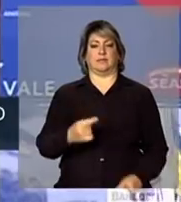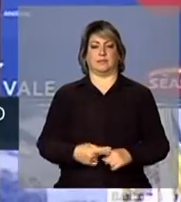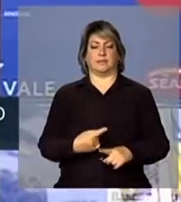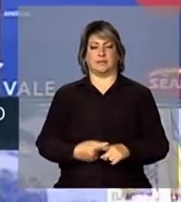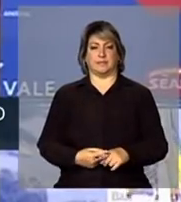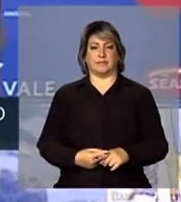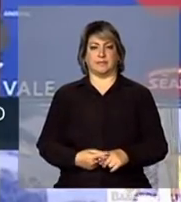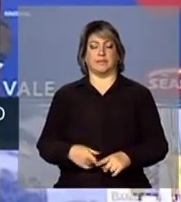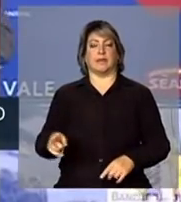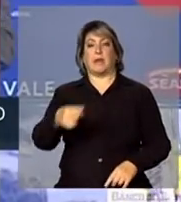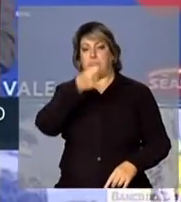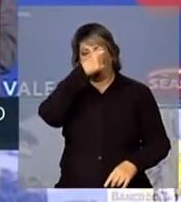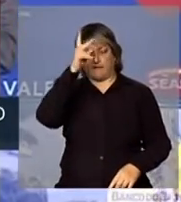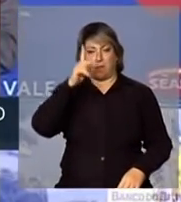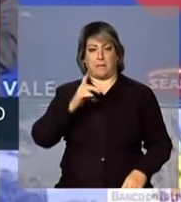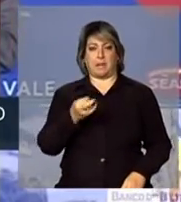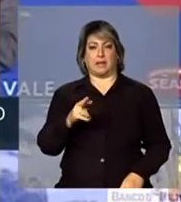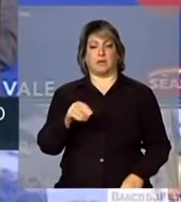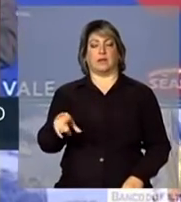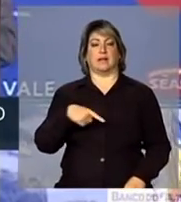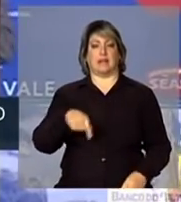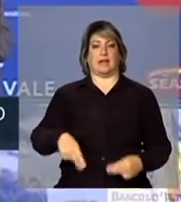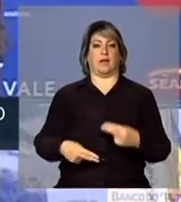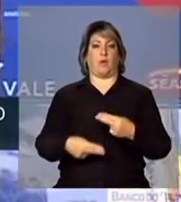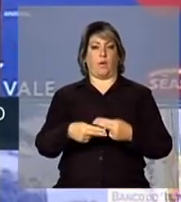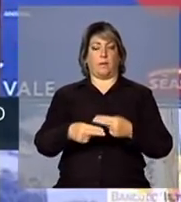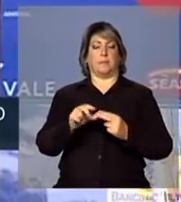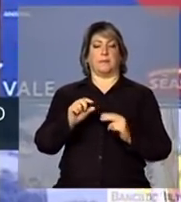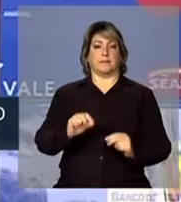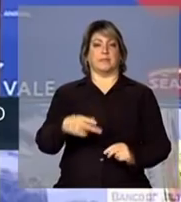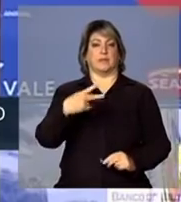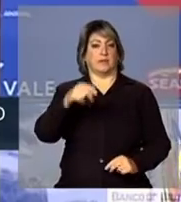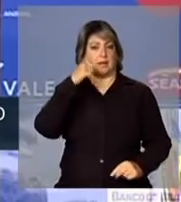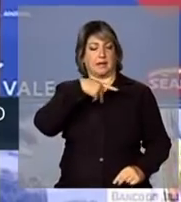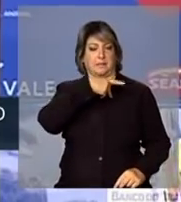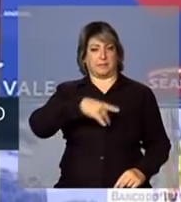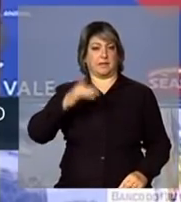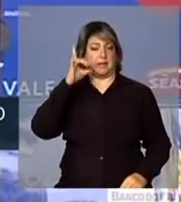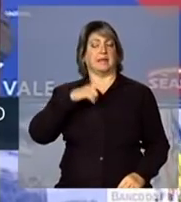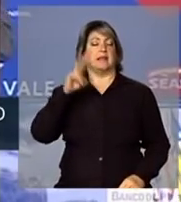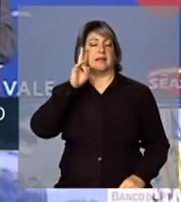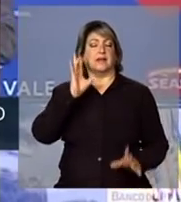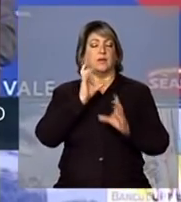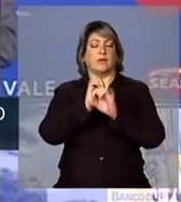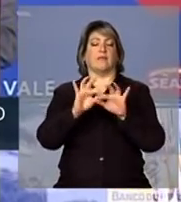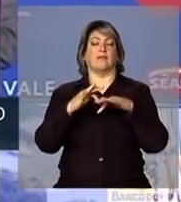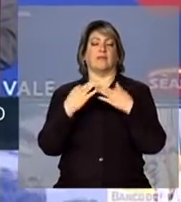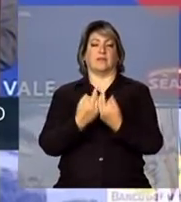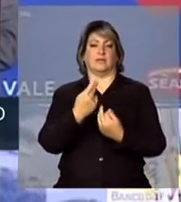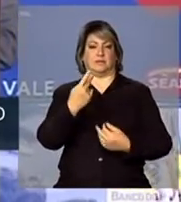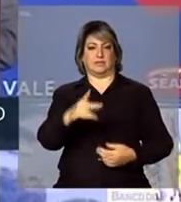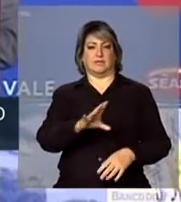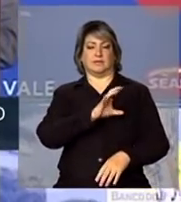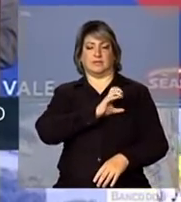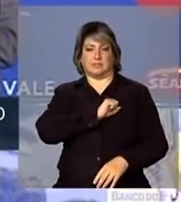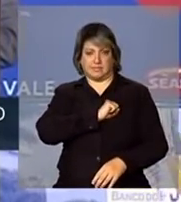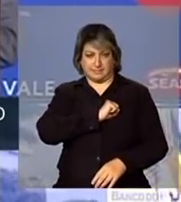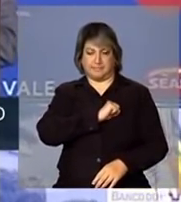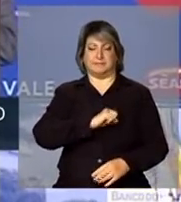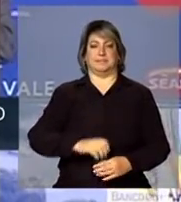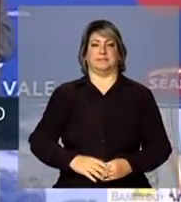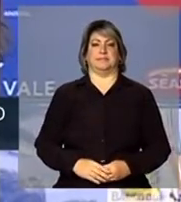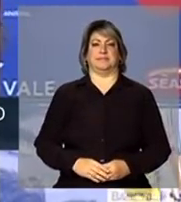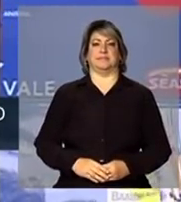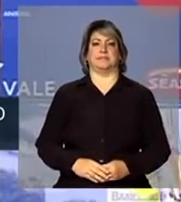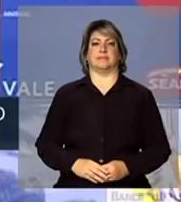Paulo Piau, a querida cidade de Uberaba, no qual a senhora presidenta tem recordações tão carinhosas e efetivas de sua